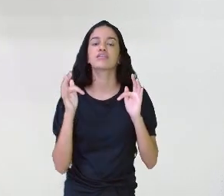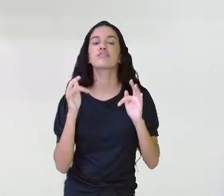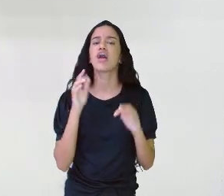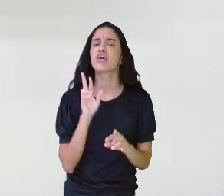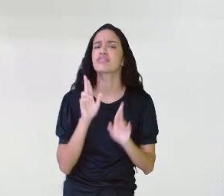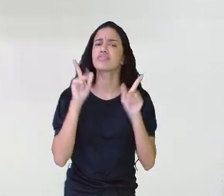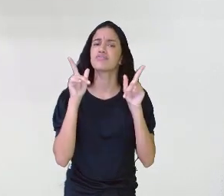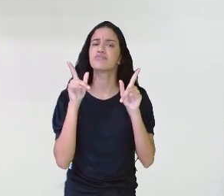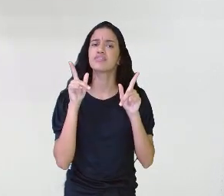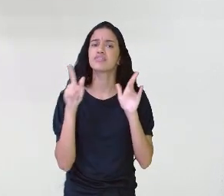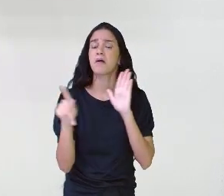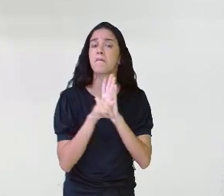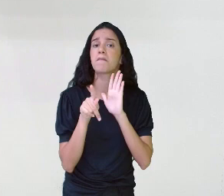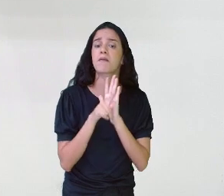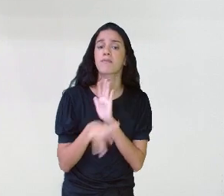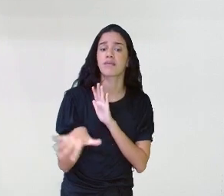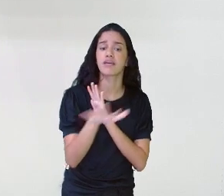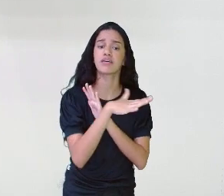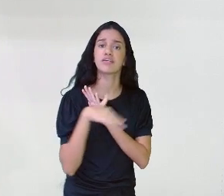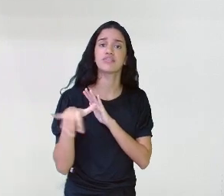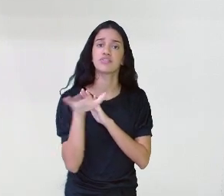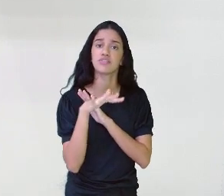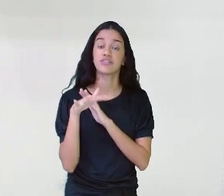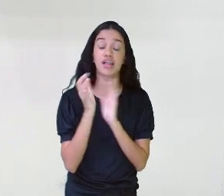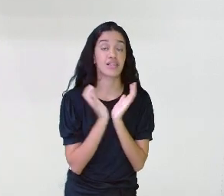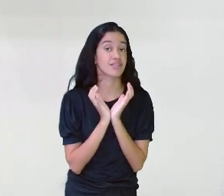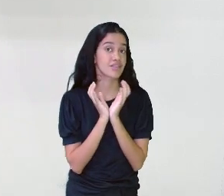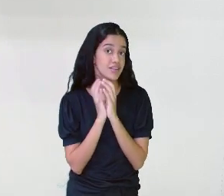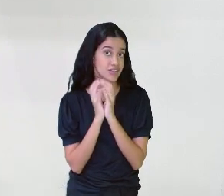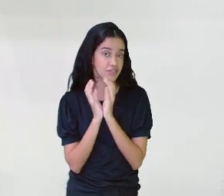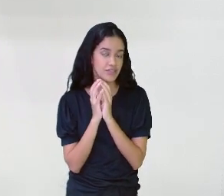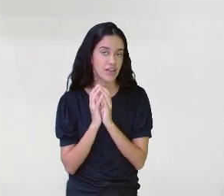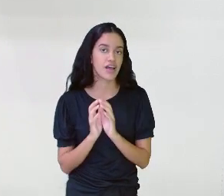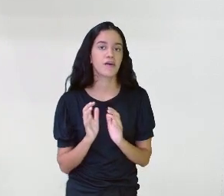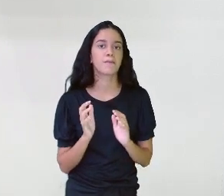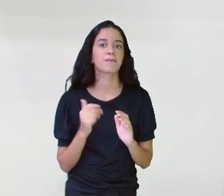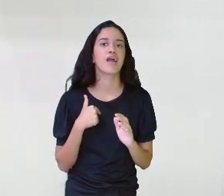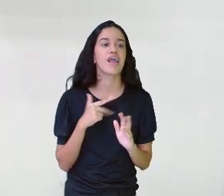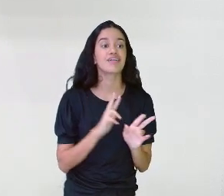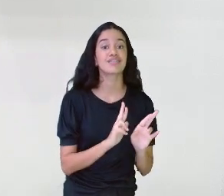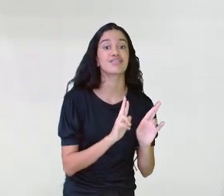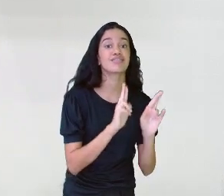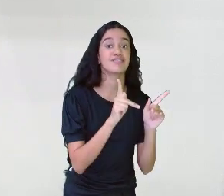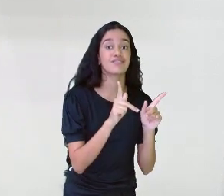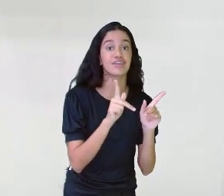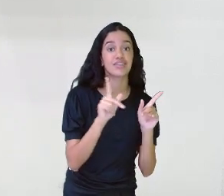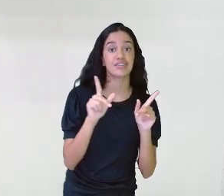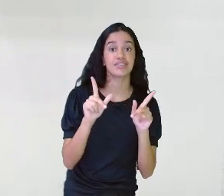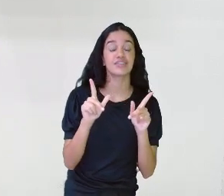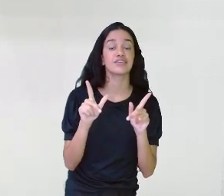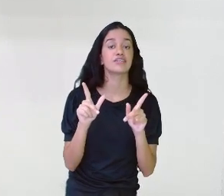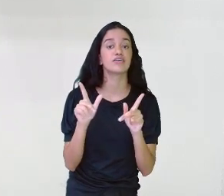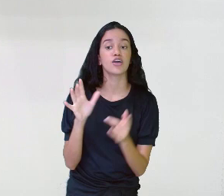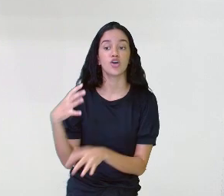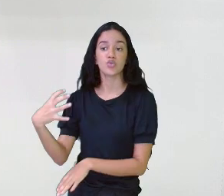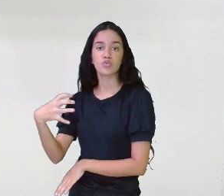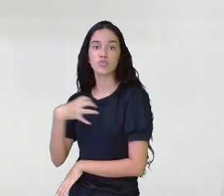até dentro da própria região. O carnaval de Recife, por exemplo, é completamente diferente do carnaval de